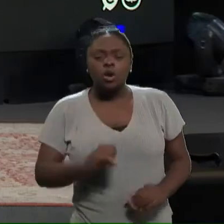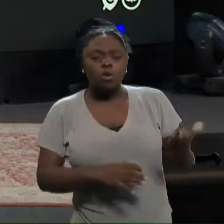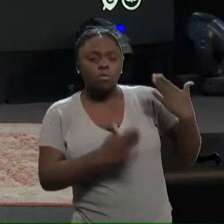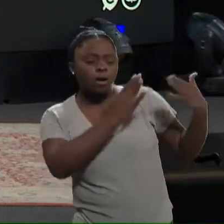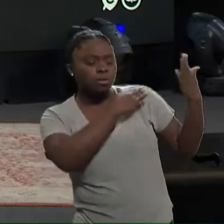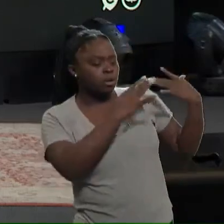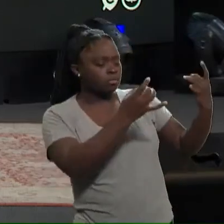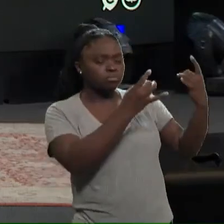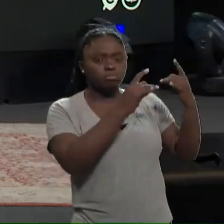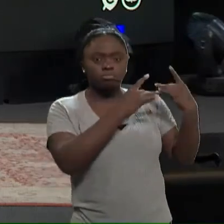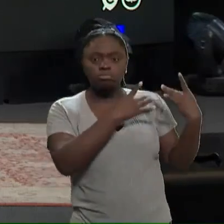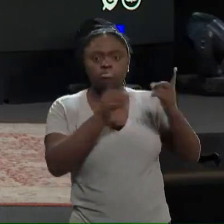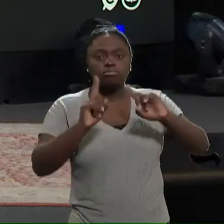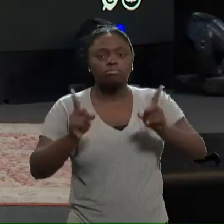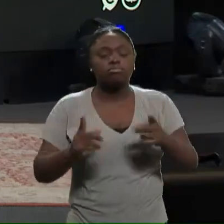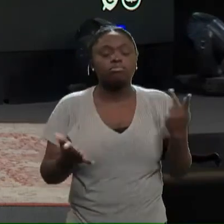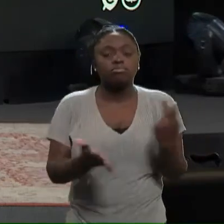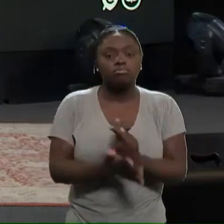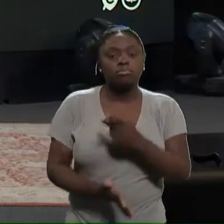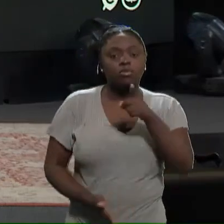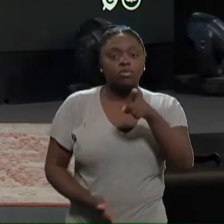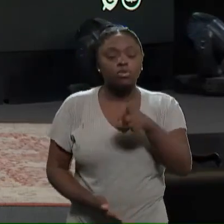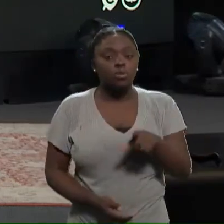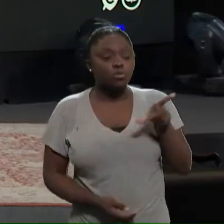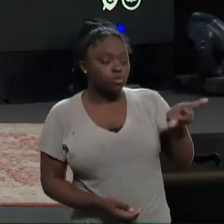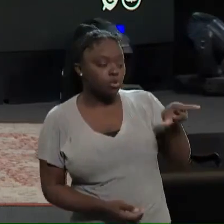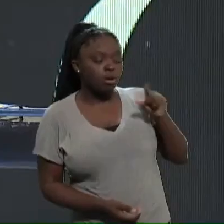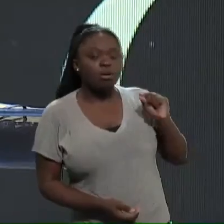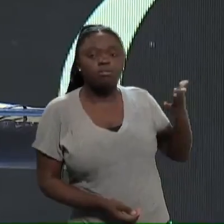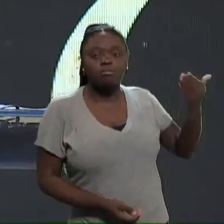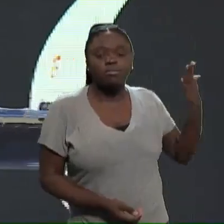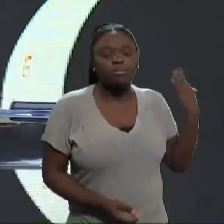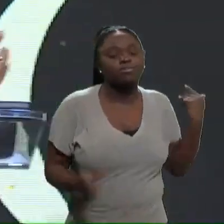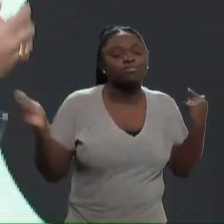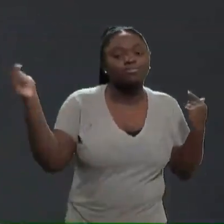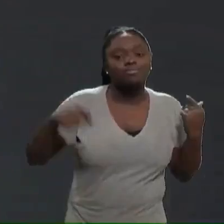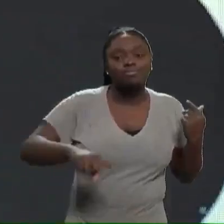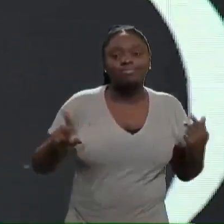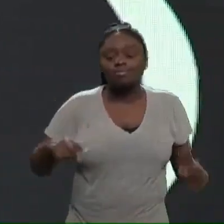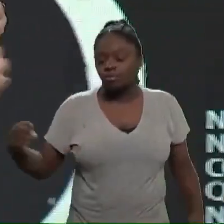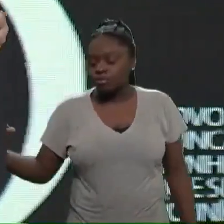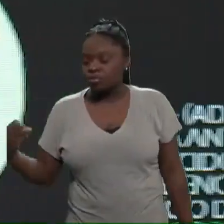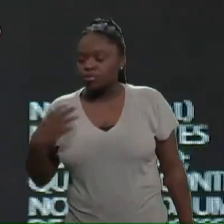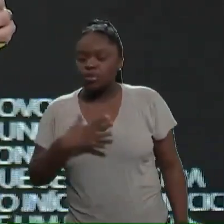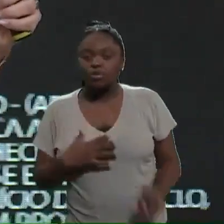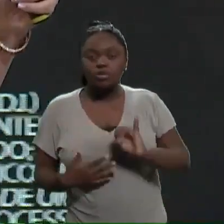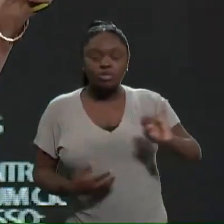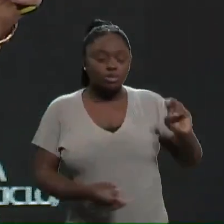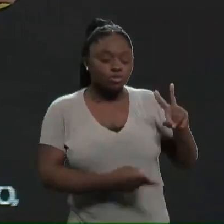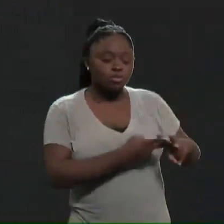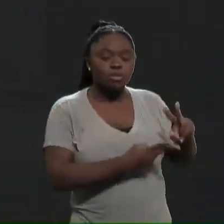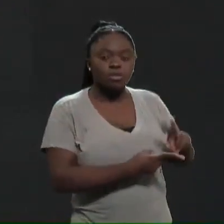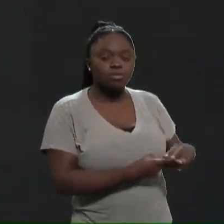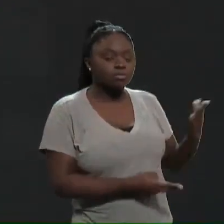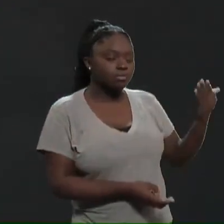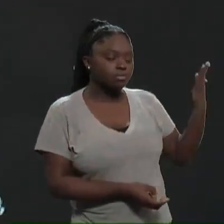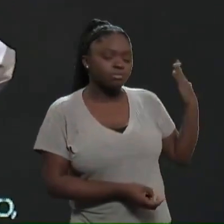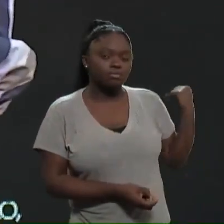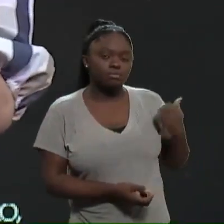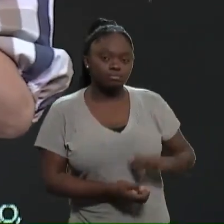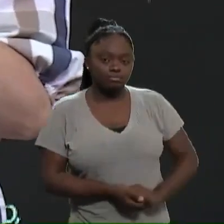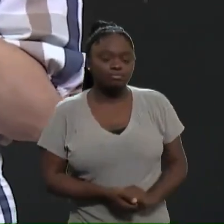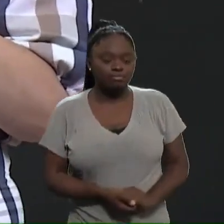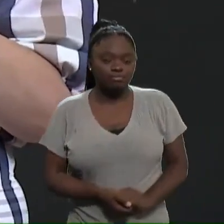o passado se torna uma opção para você, e não dá para viver o novo enquanto você está disputando com uma